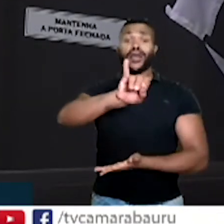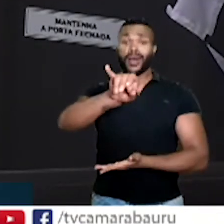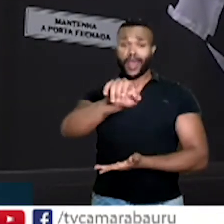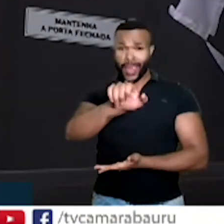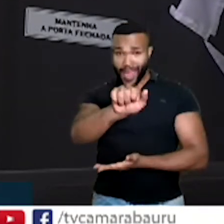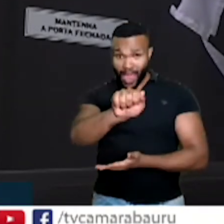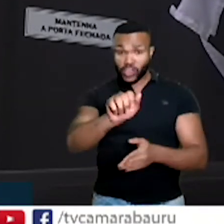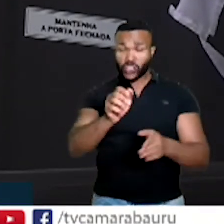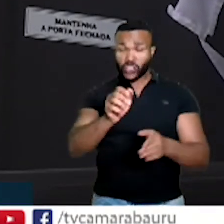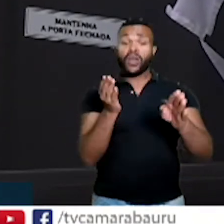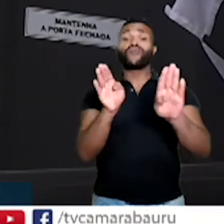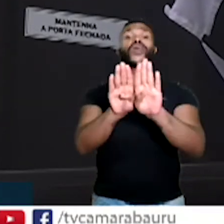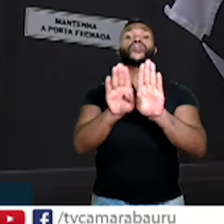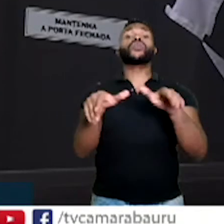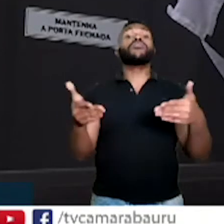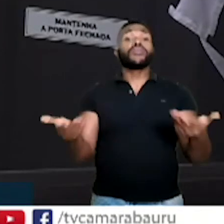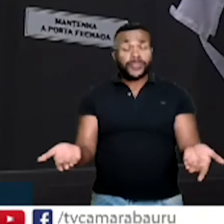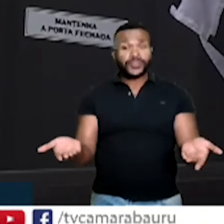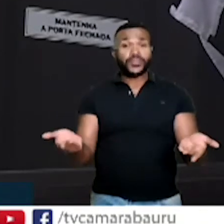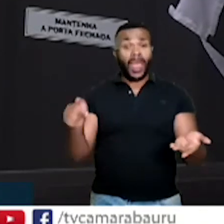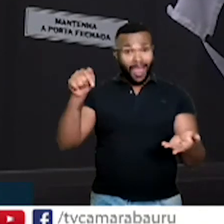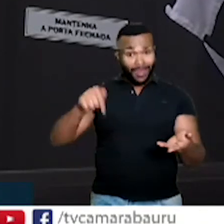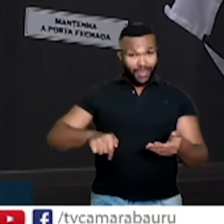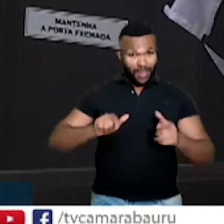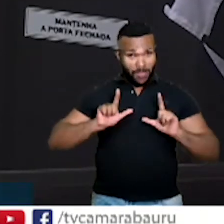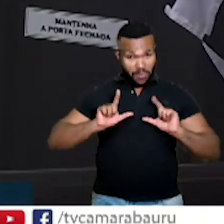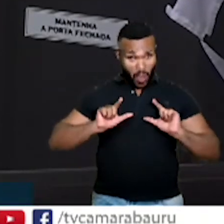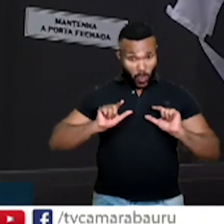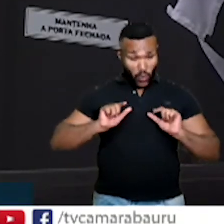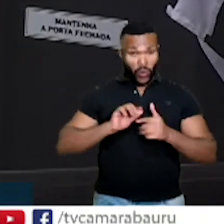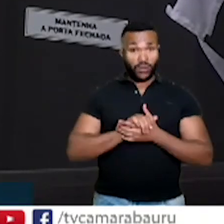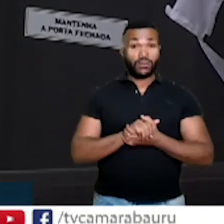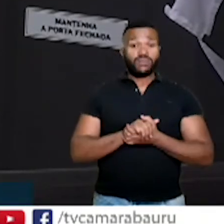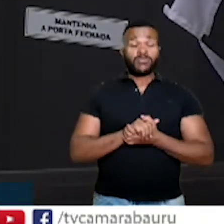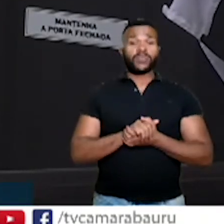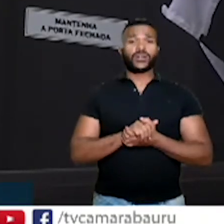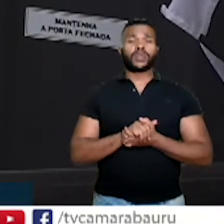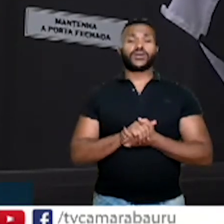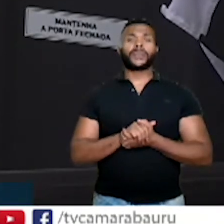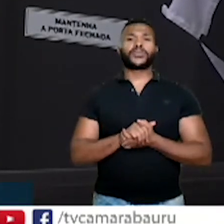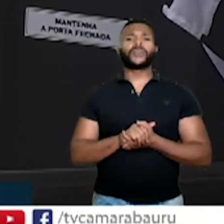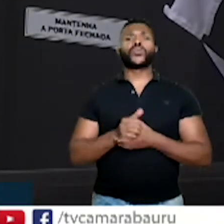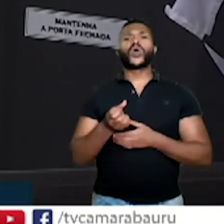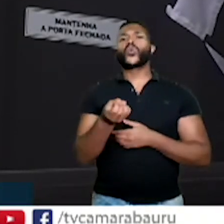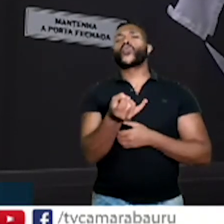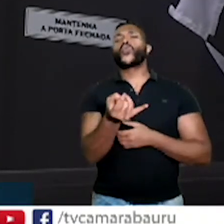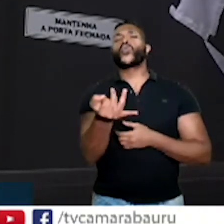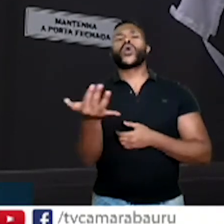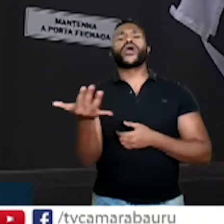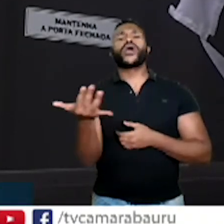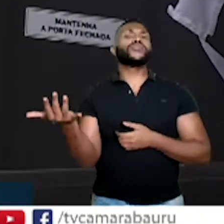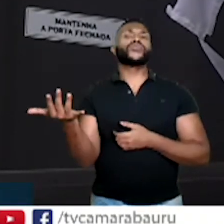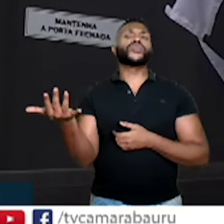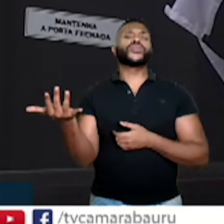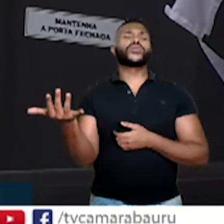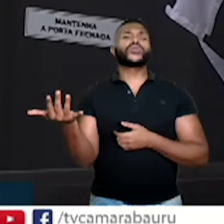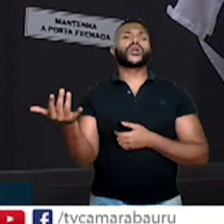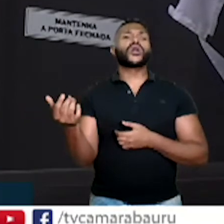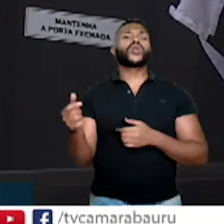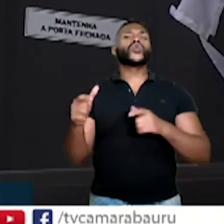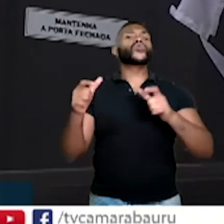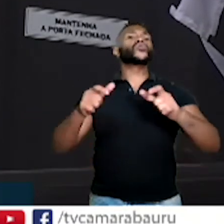fechados aqui em Bauru. Né? Quantos e quais estão